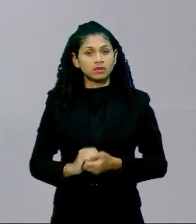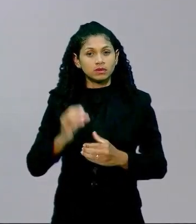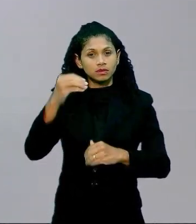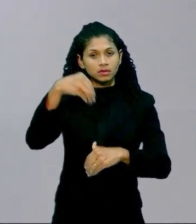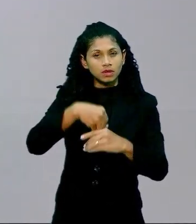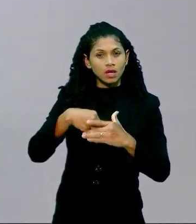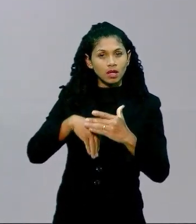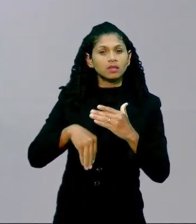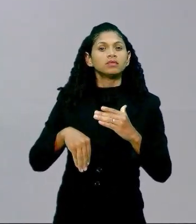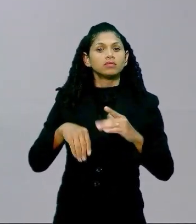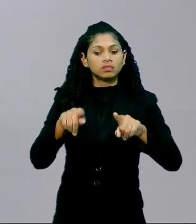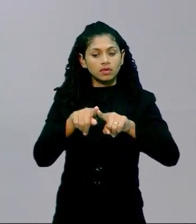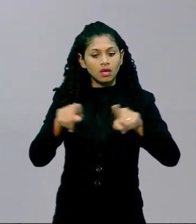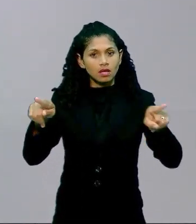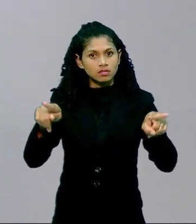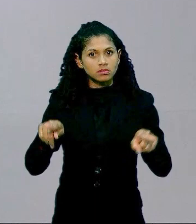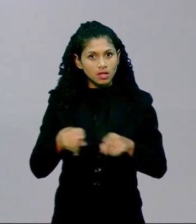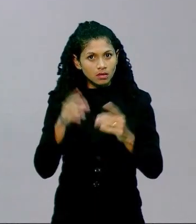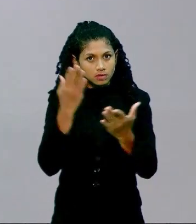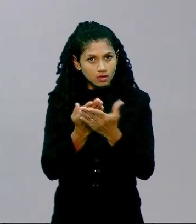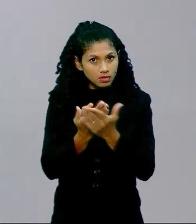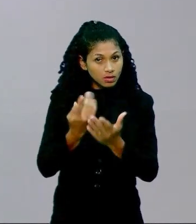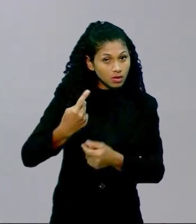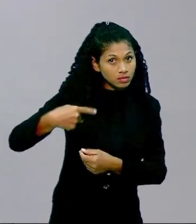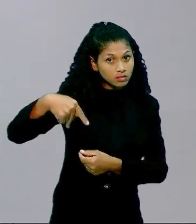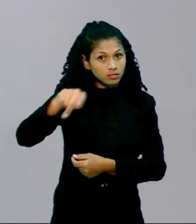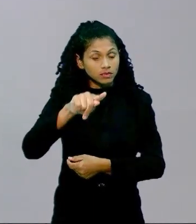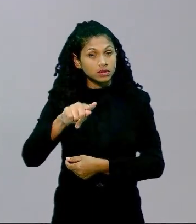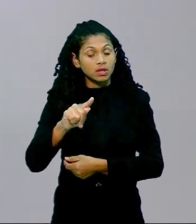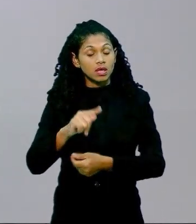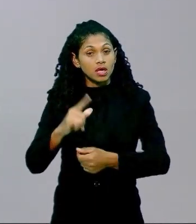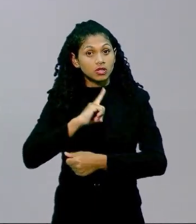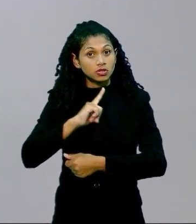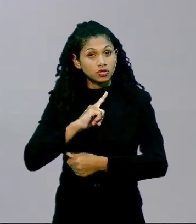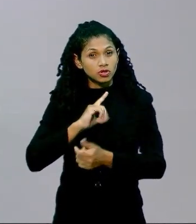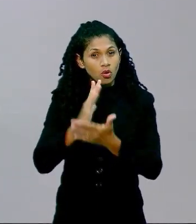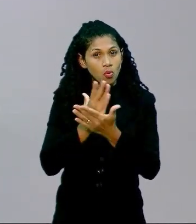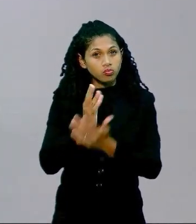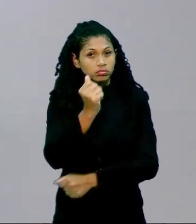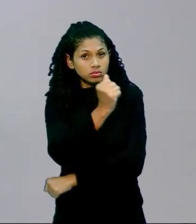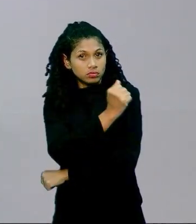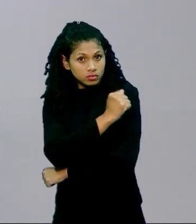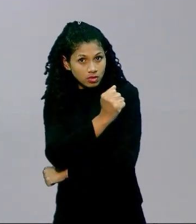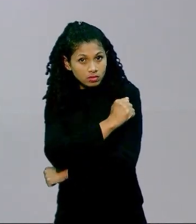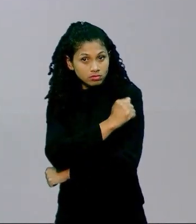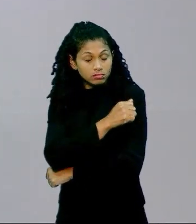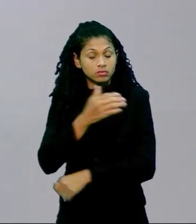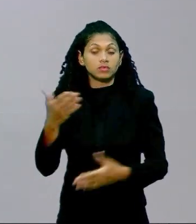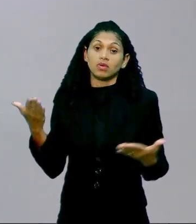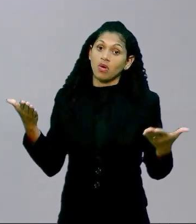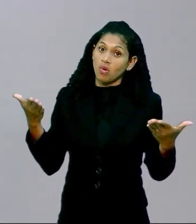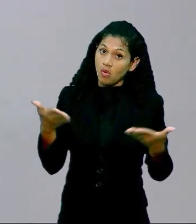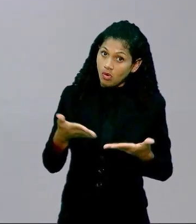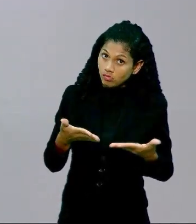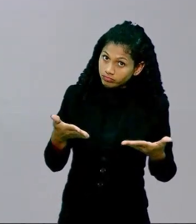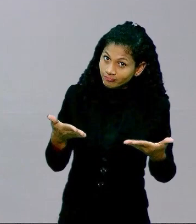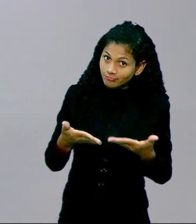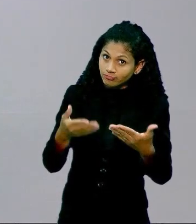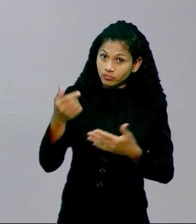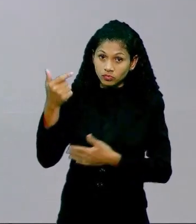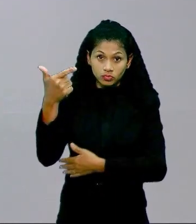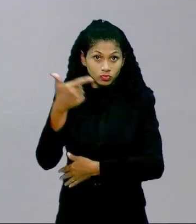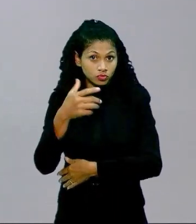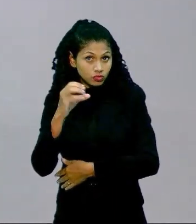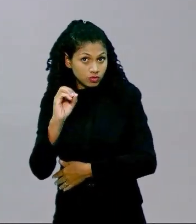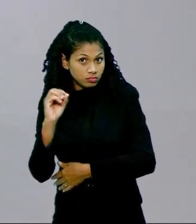passado, 2022, tinham uns alunos, hoje, 2023, terão